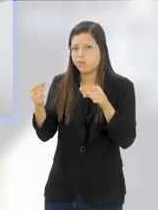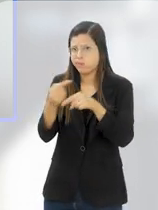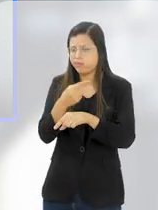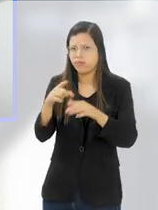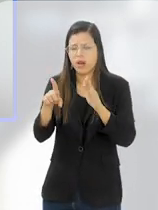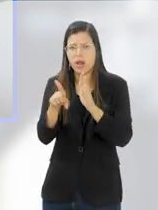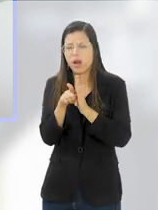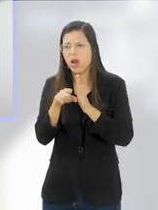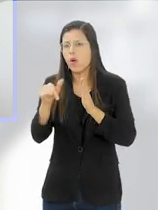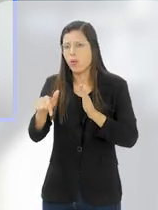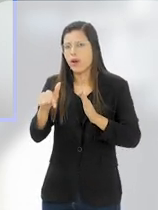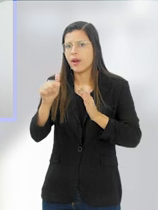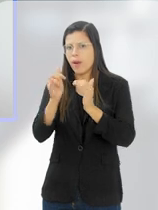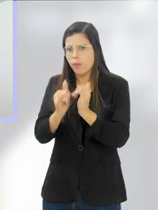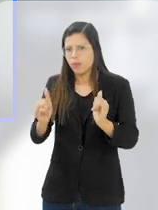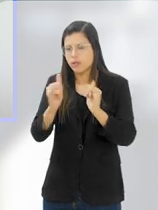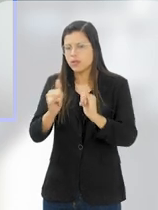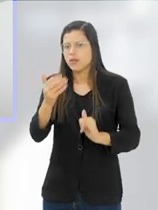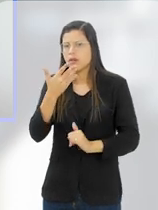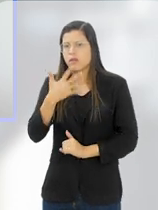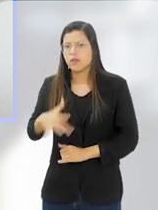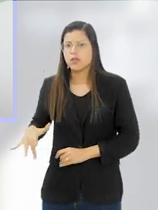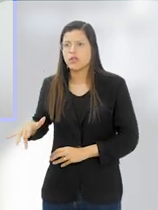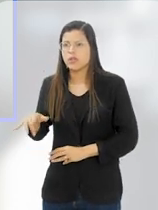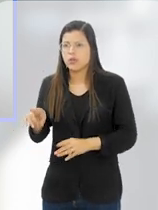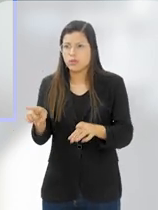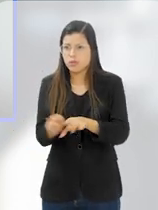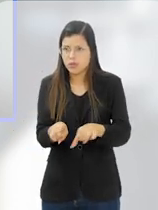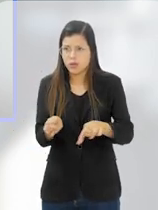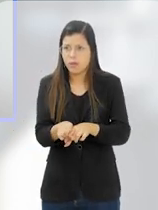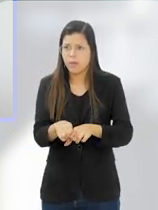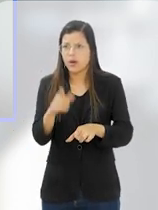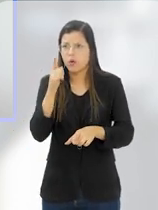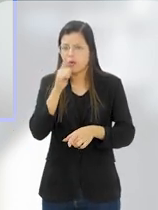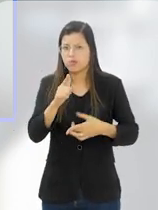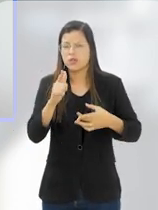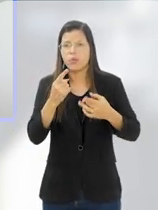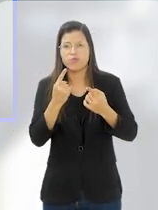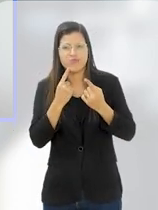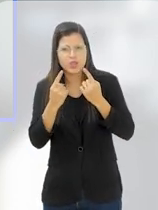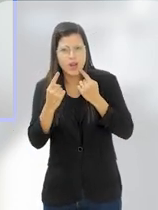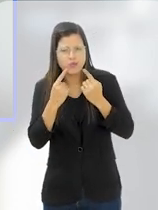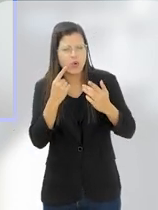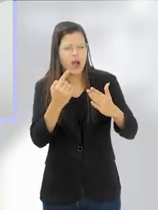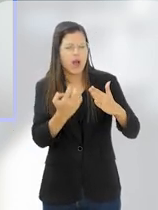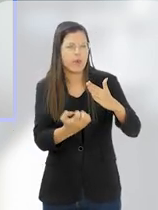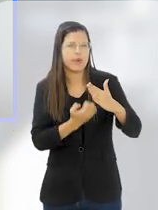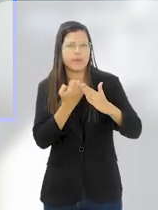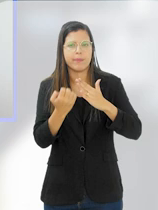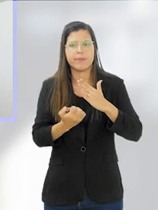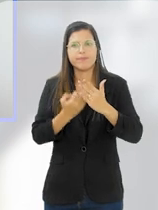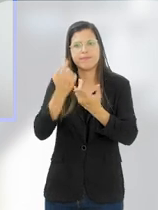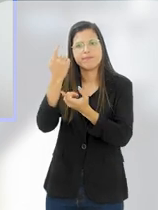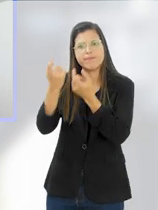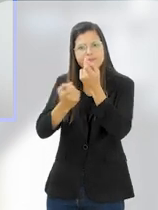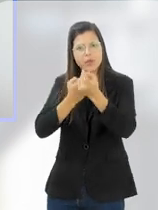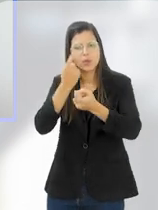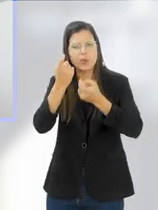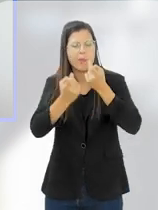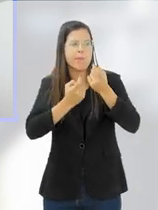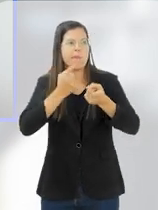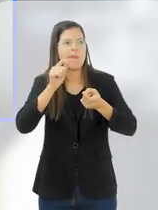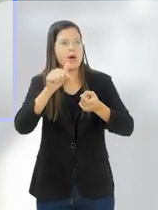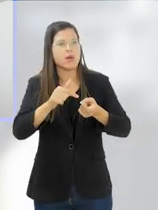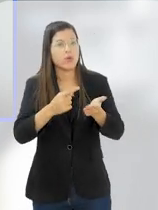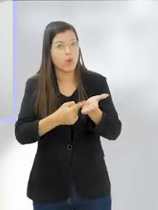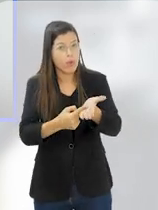que é a publicidade infantil, né? A gente abriu canais importantes de diálogos com empresas que foram se preocupando e se